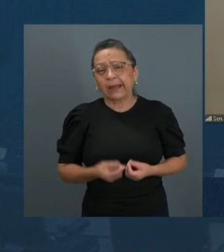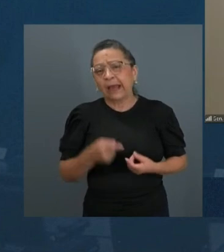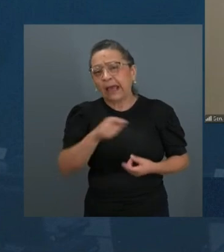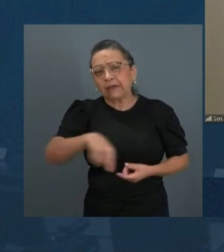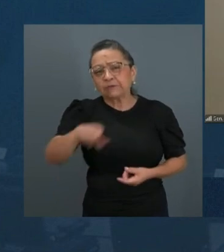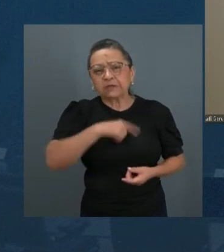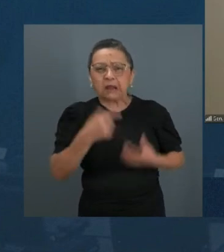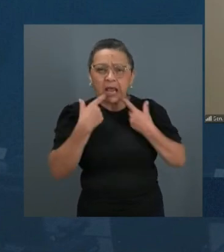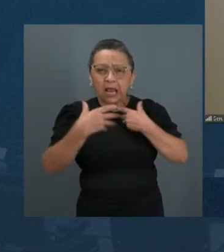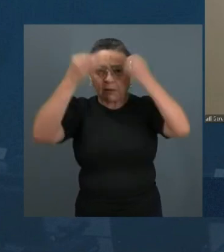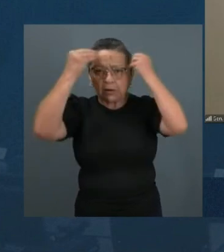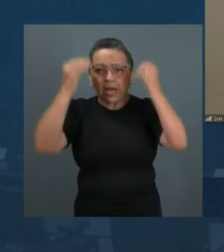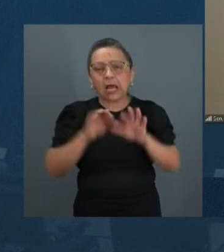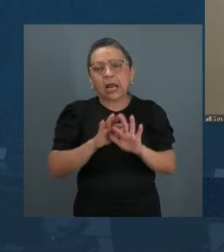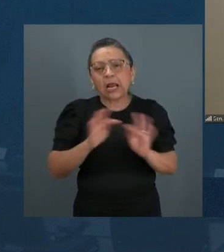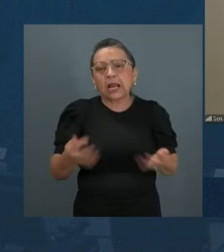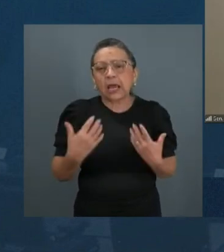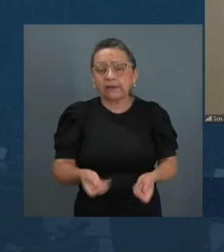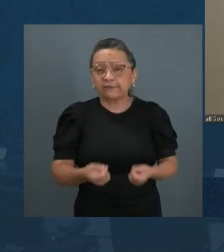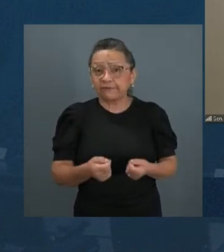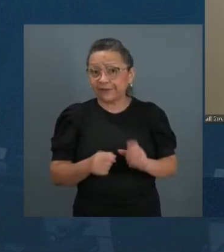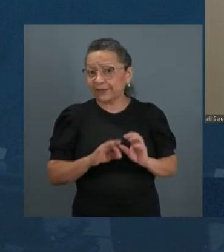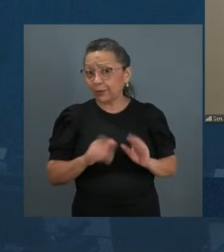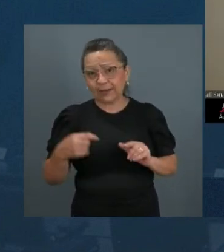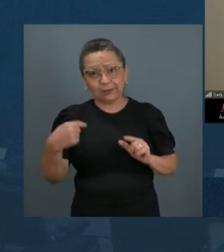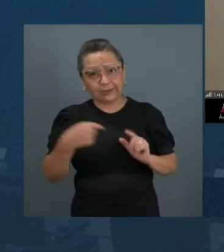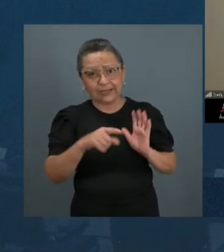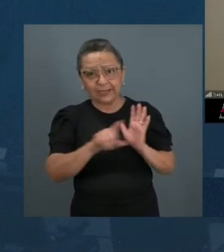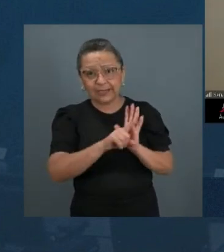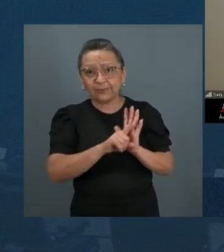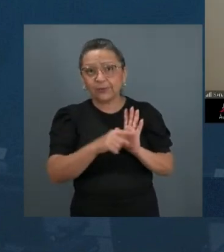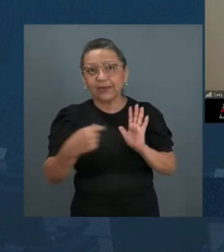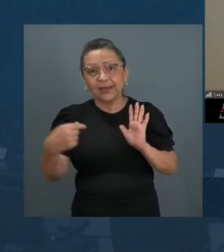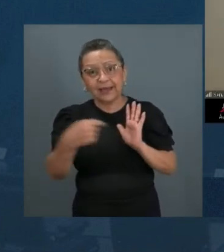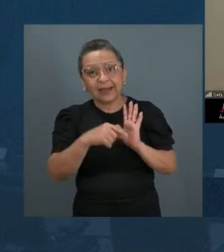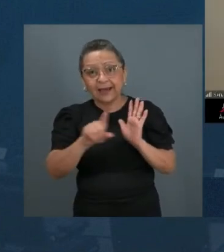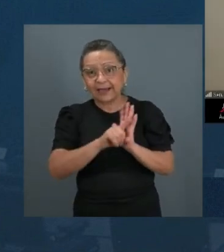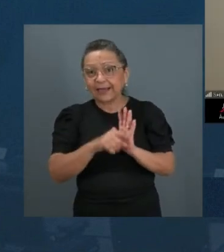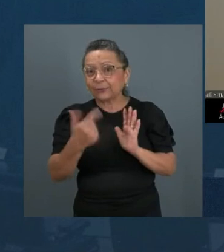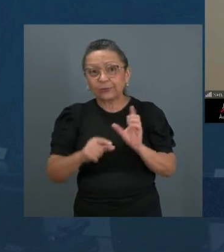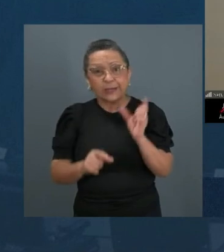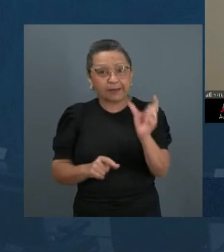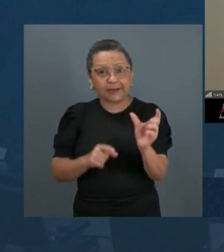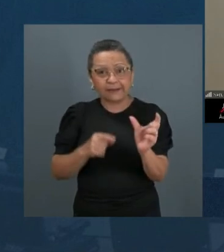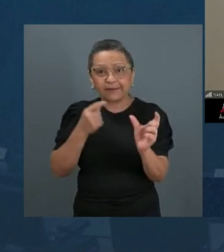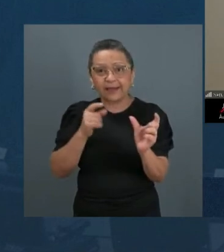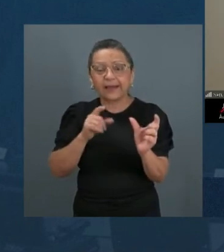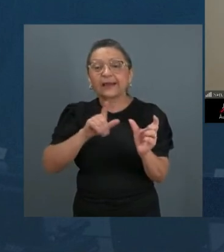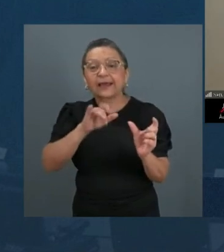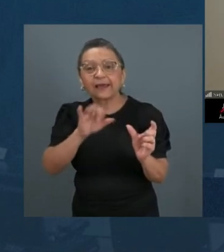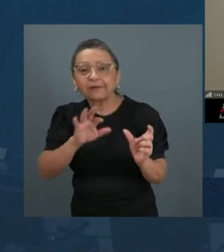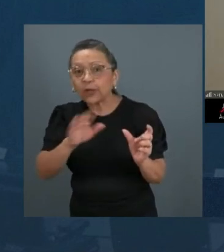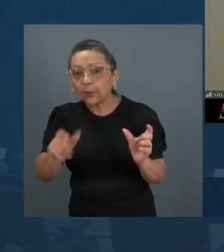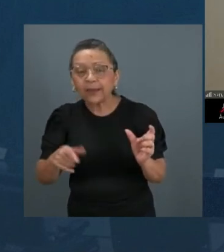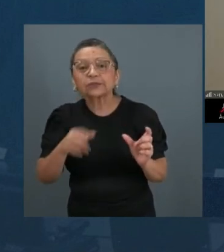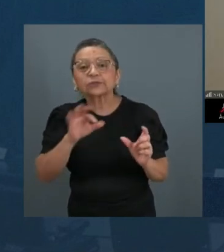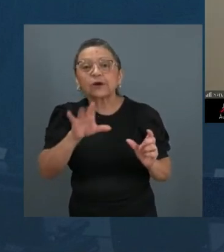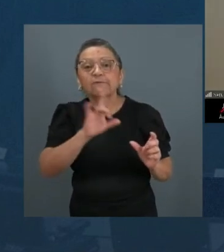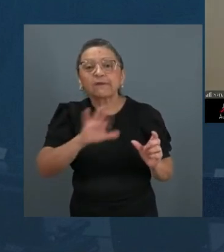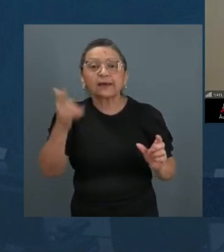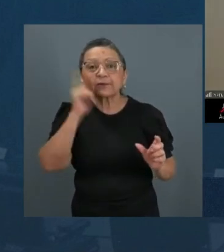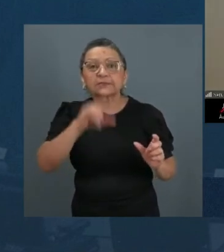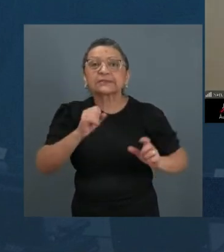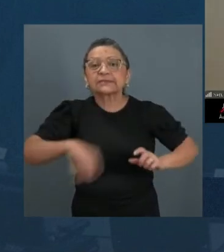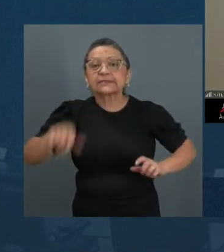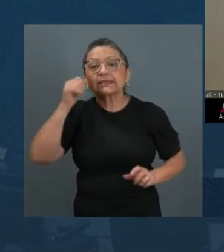linguajar comum, que não é o que está na lei, porque na lei leve não é leve, só vão conseguir se